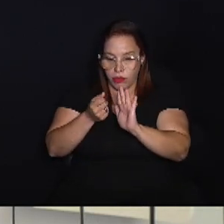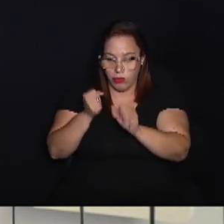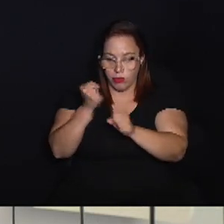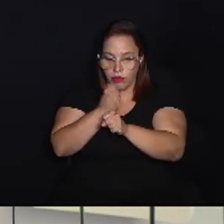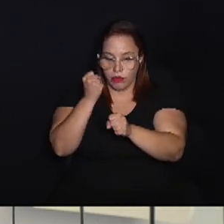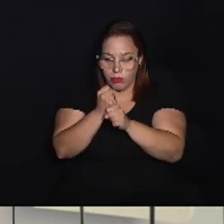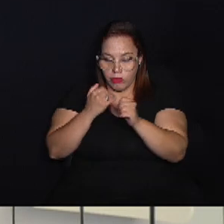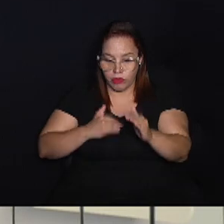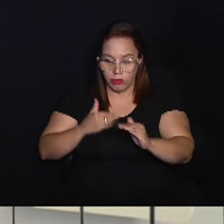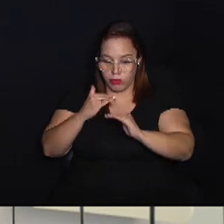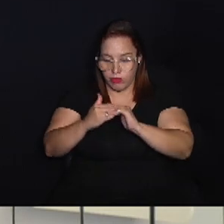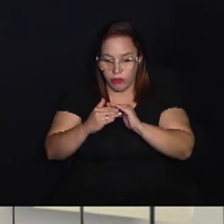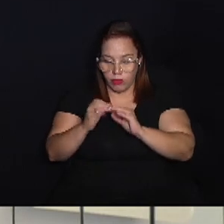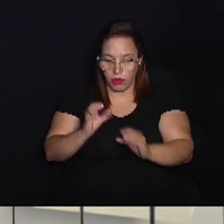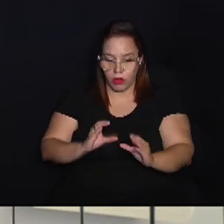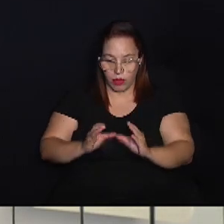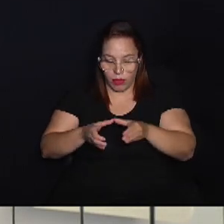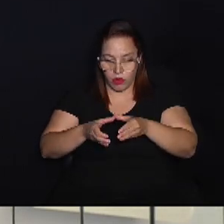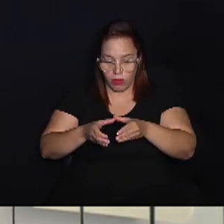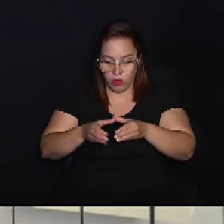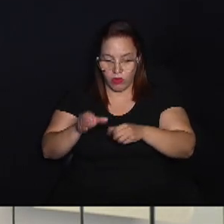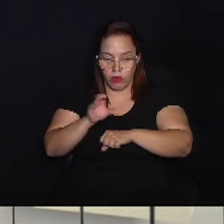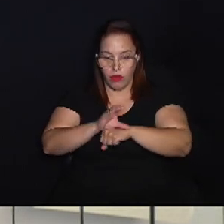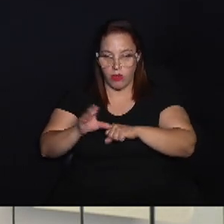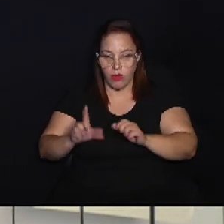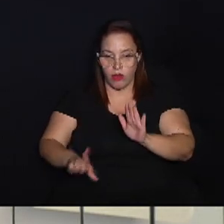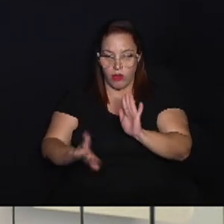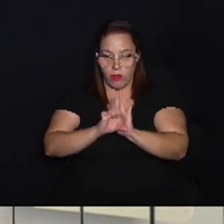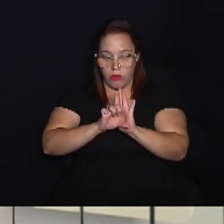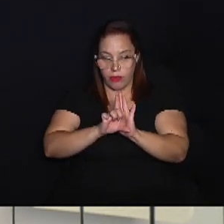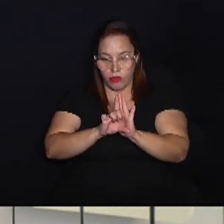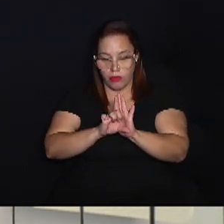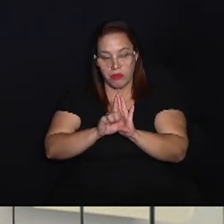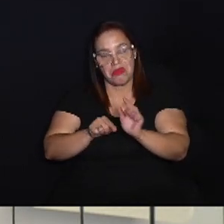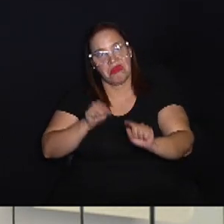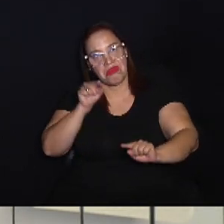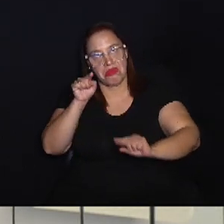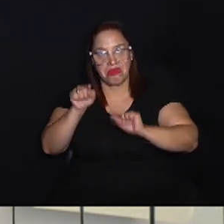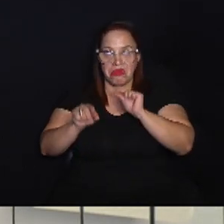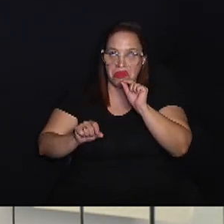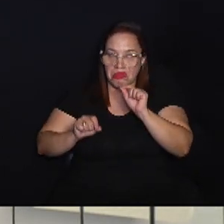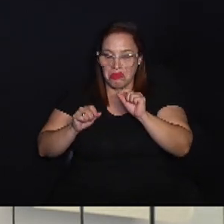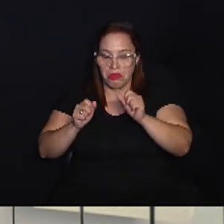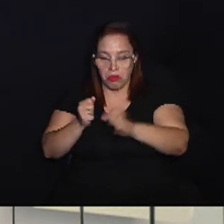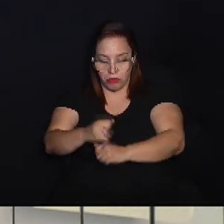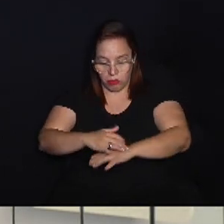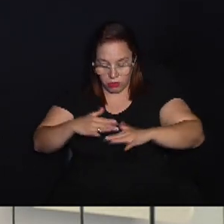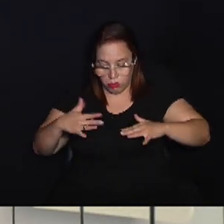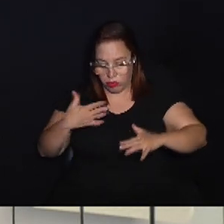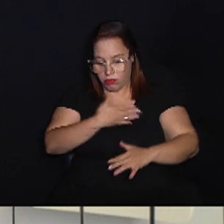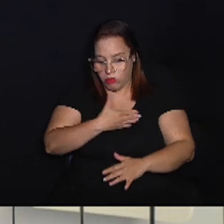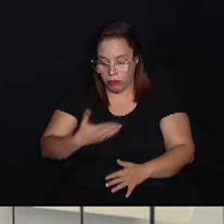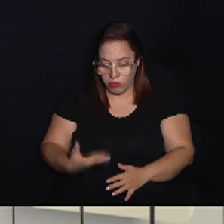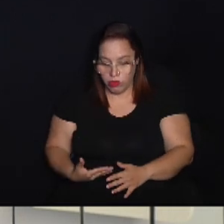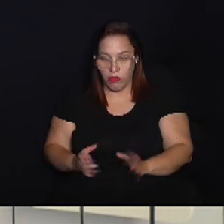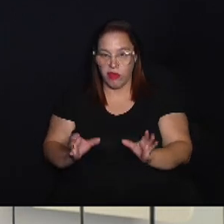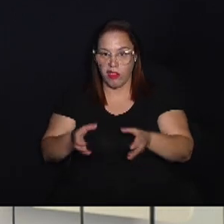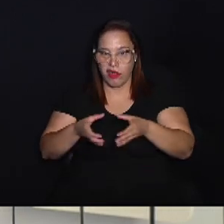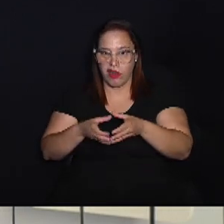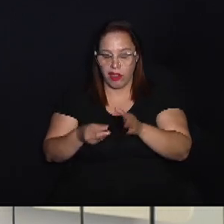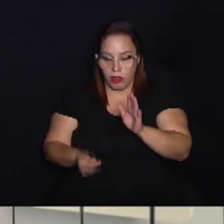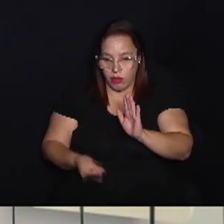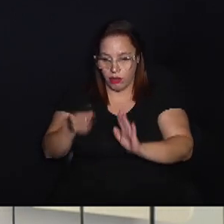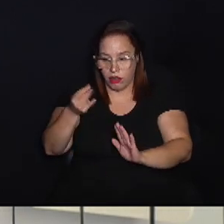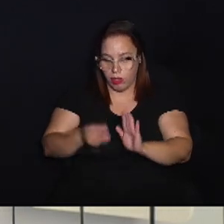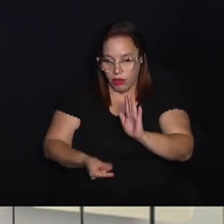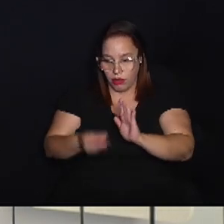deve passar pela Comissão de Constituição e Legalidade, que vai fazer uma audiência pública pela Comissão de Finanças